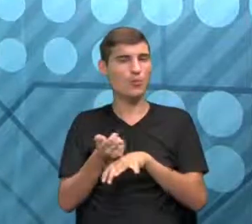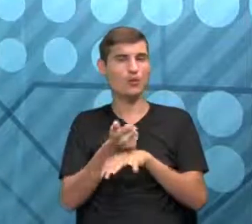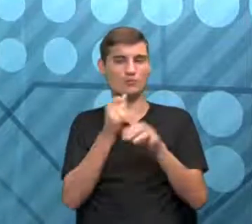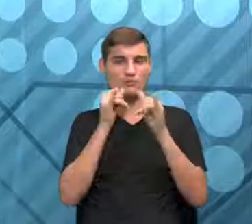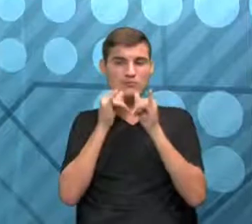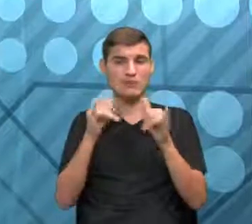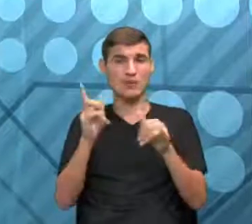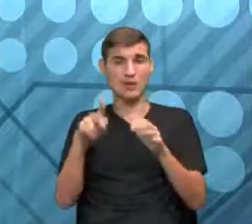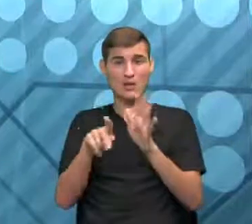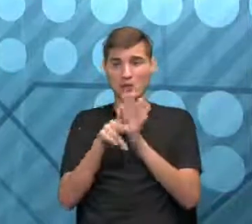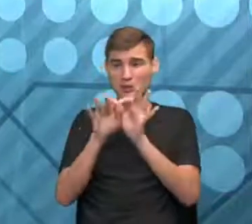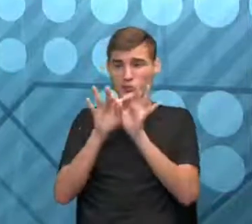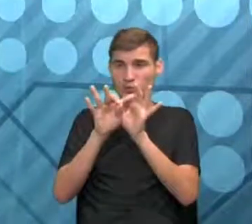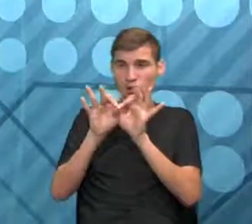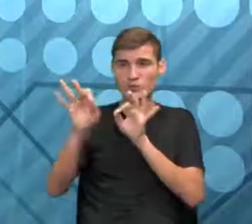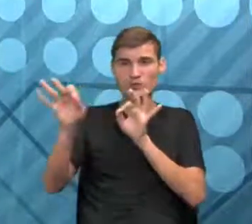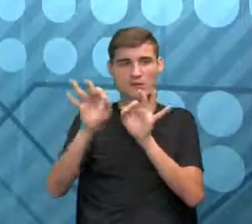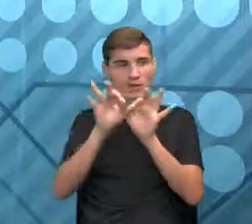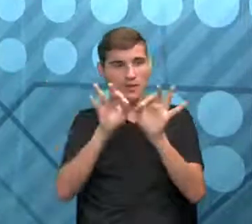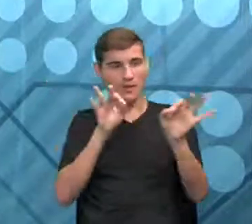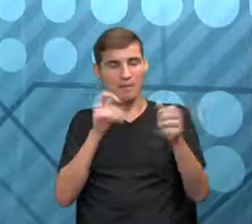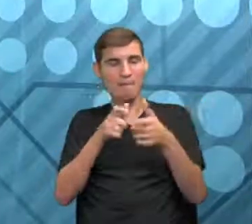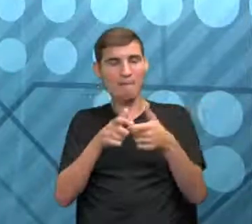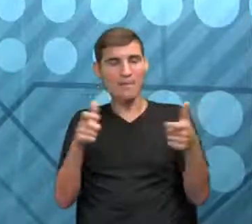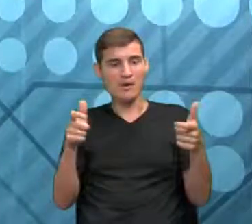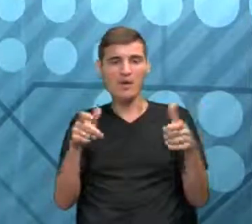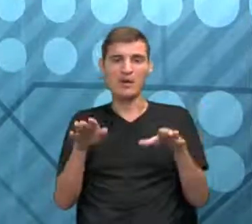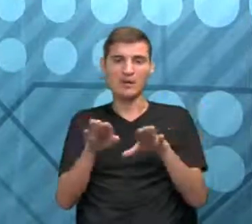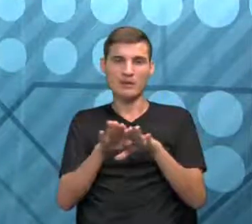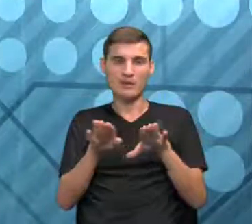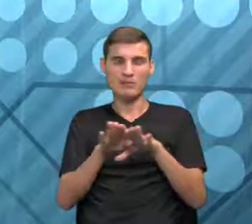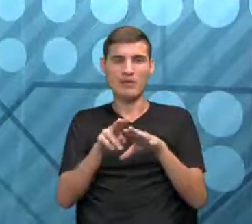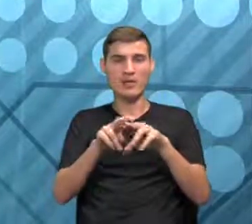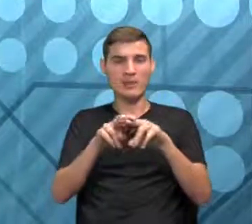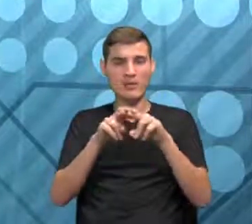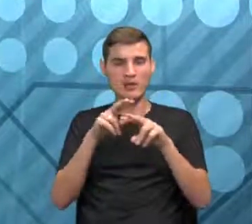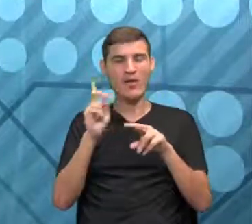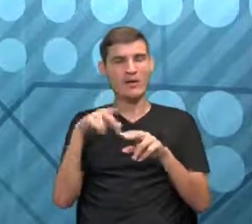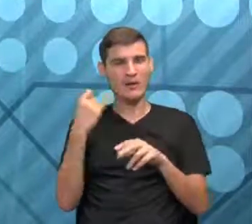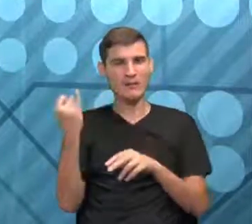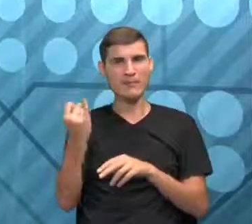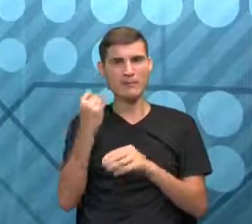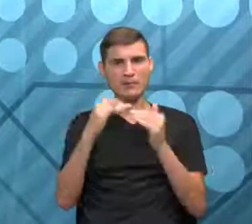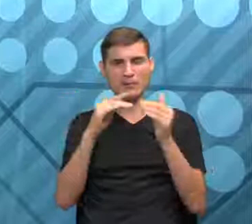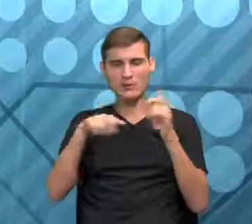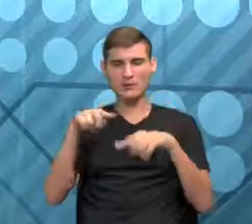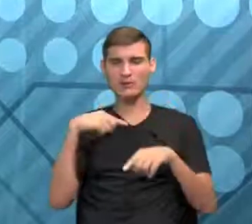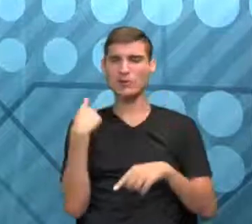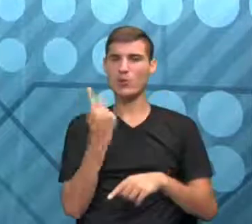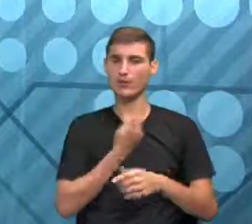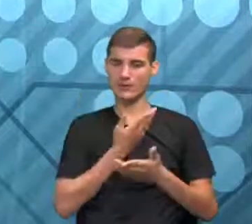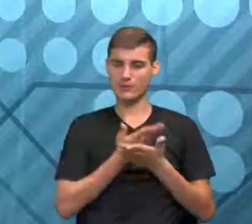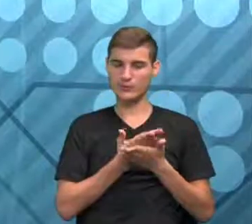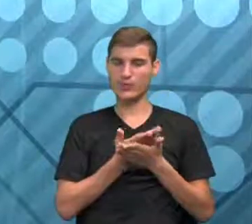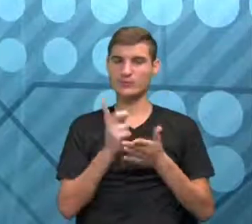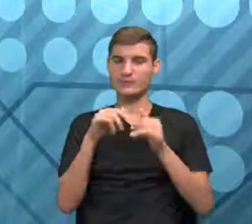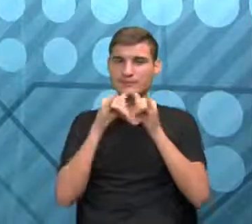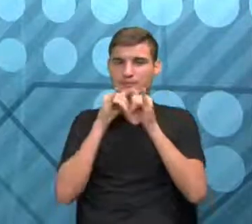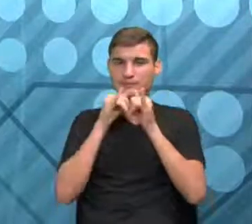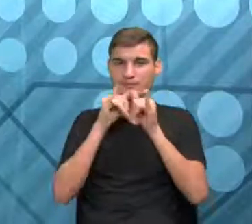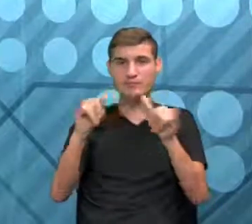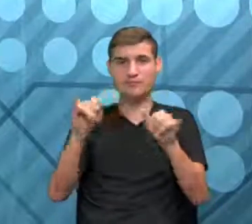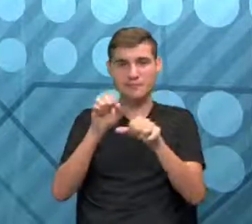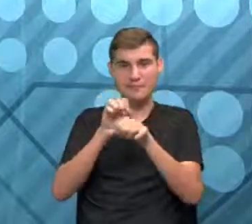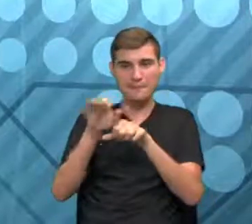consegue chegar a distâncias maiores de transmissão e recepção. Então, é por isso que é muito importante a gente estudar esse efeito de transmissão,